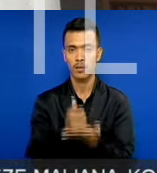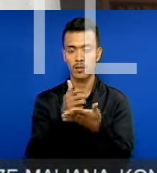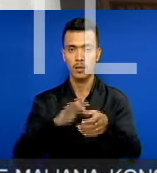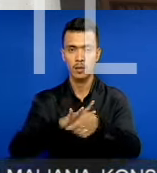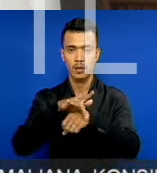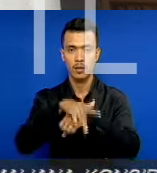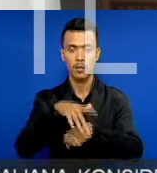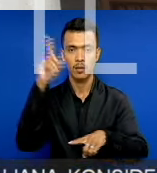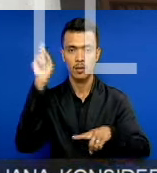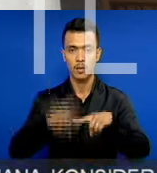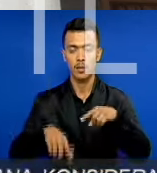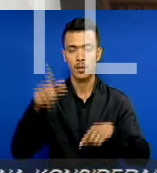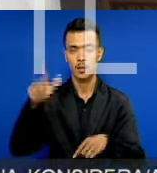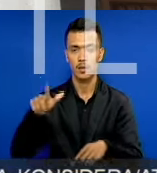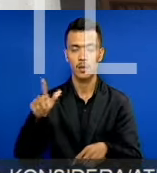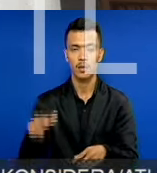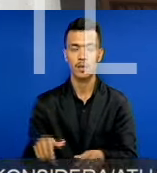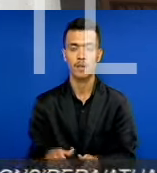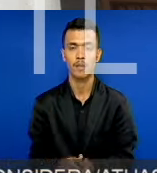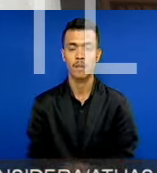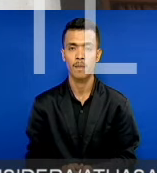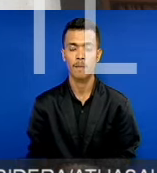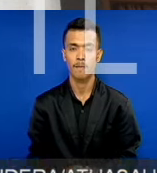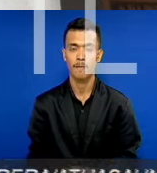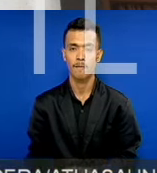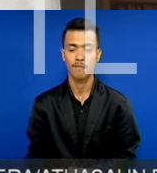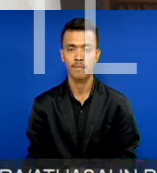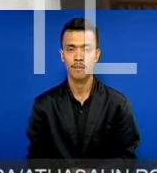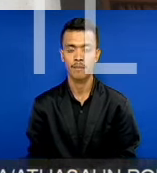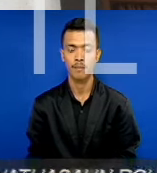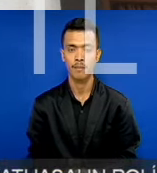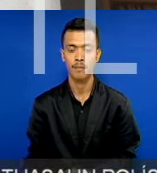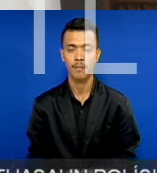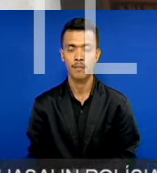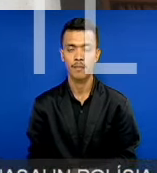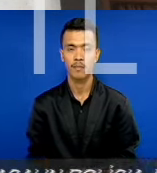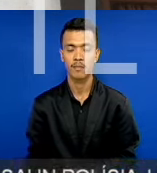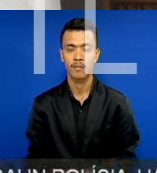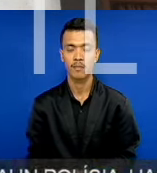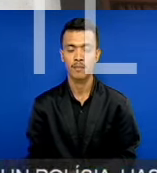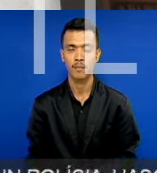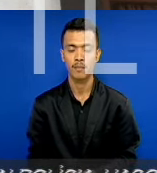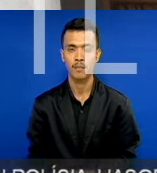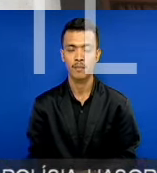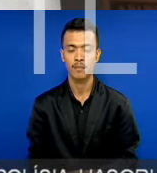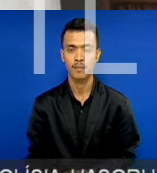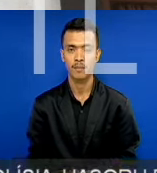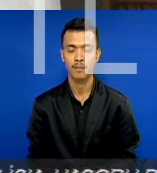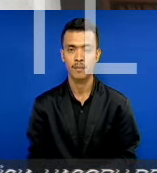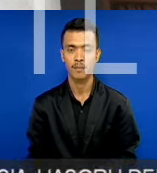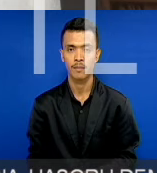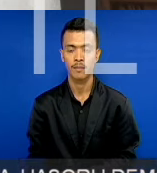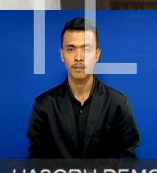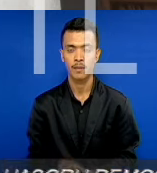la mos mai hare cum dar nebe mai vola mai hare rasi si ra ora so ofrece mai ta ora tani sera de te keres ne la bele de te keres foi na